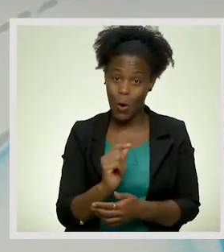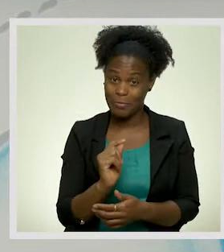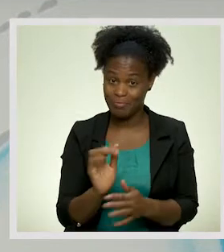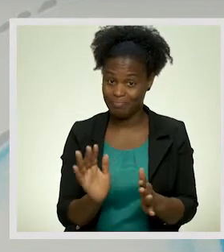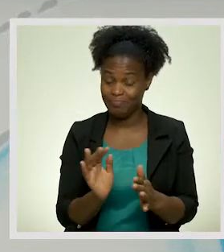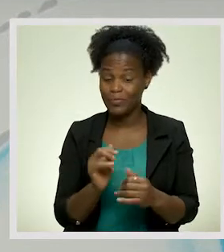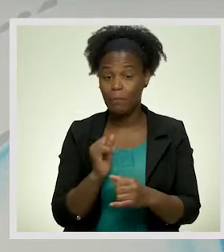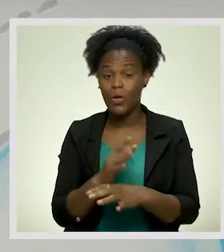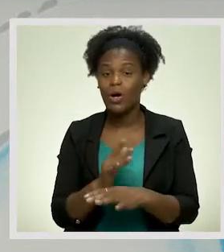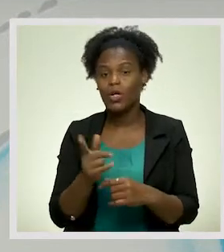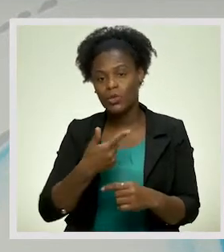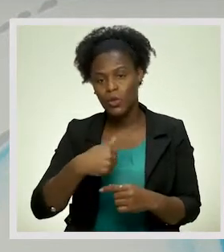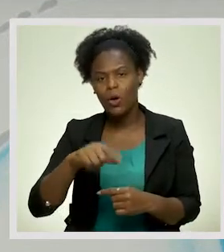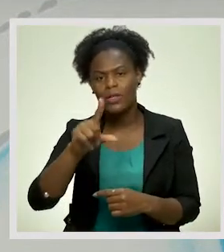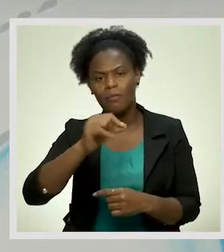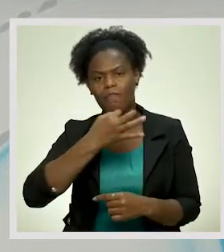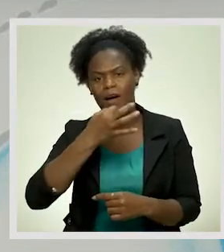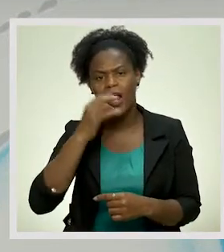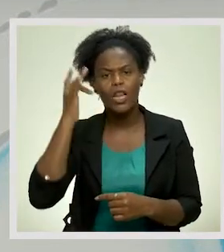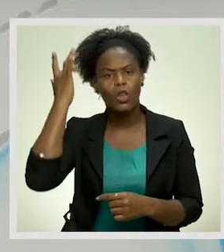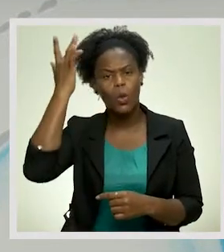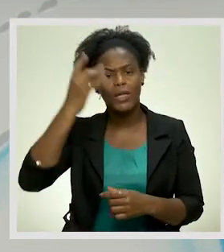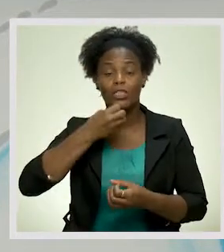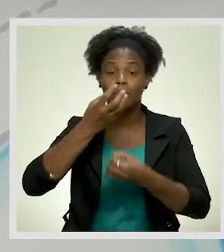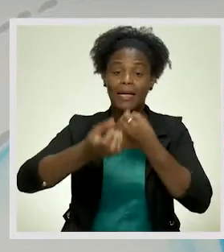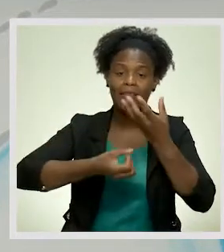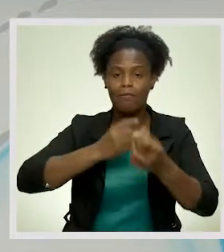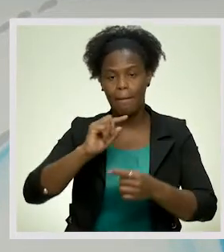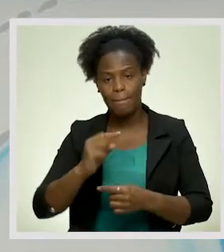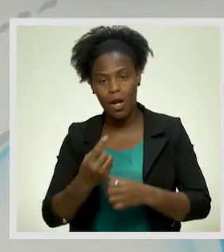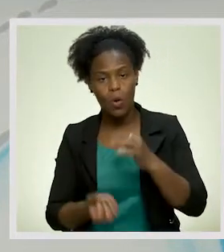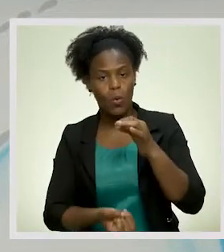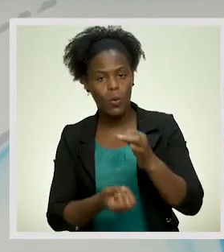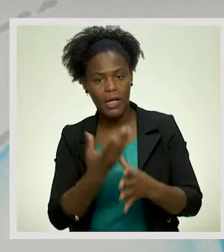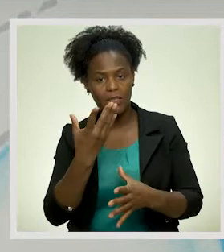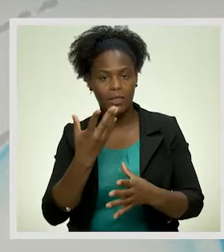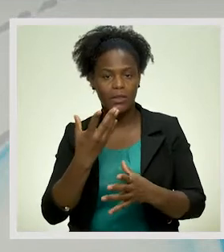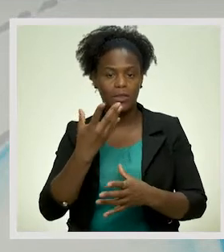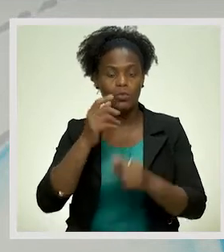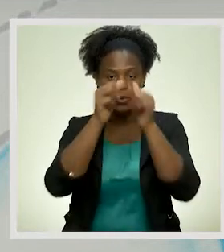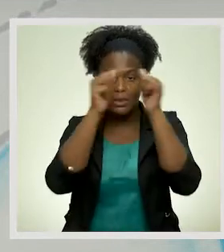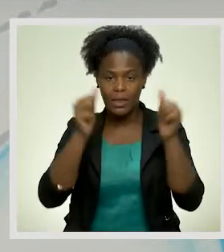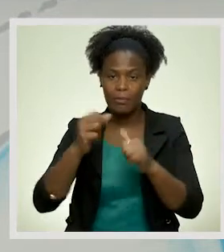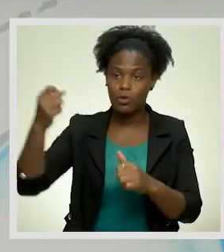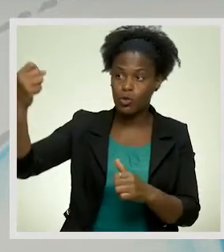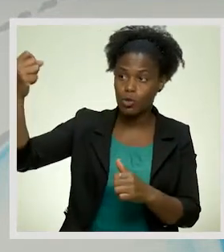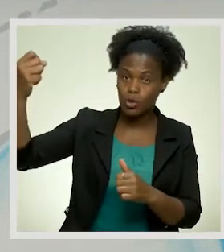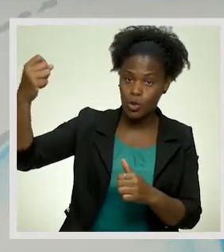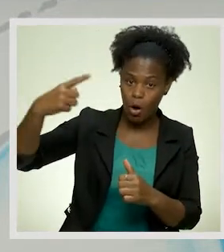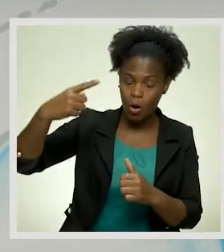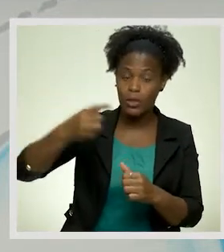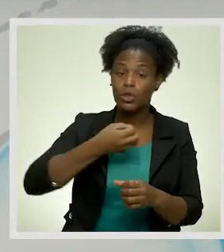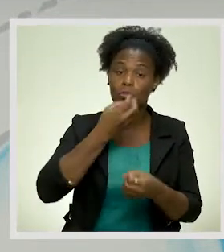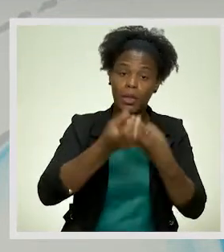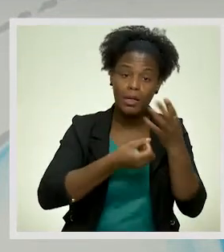nós falamos a respeito das teorias explicativas para a origem do sistema solar. Explicações religiosas